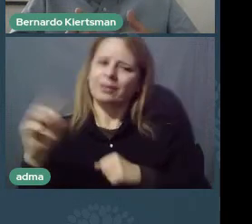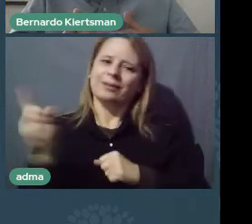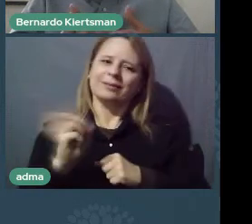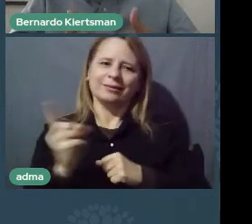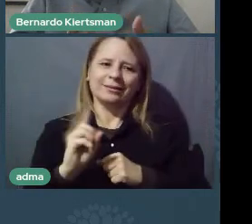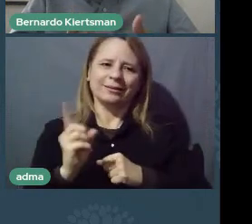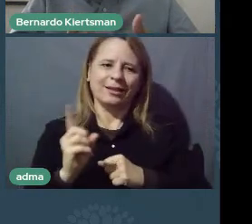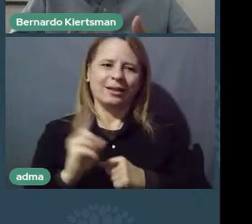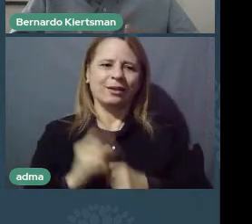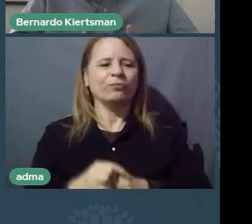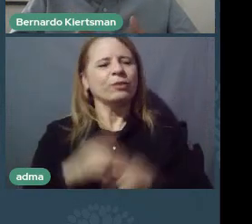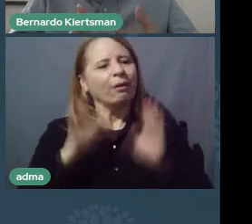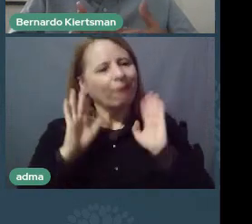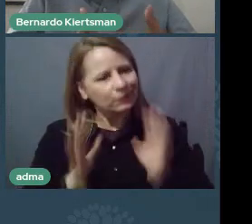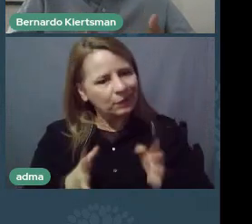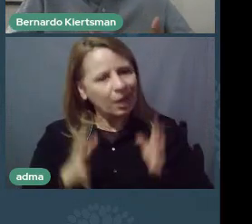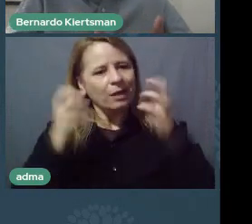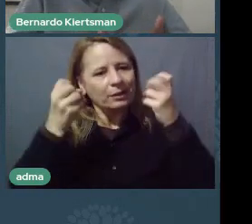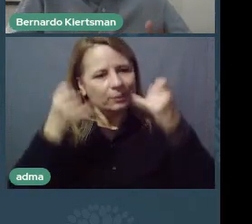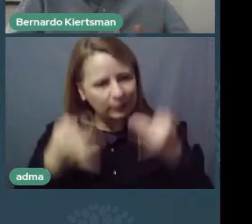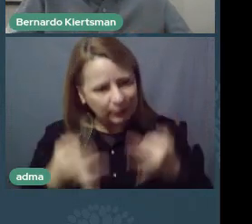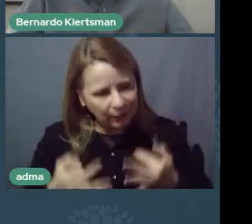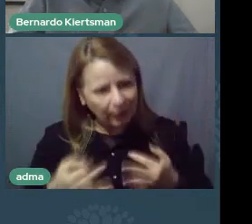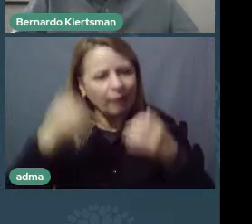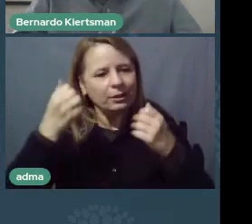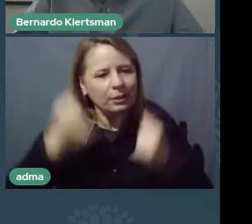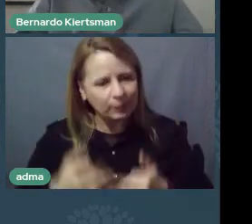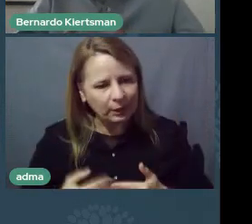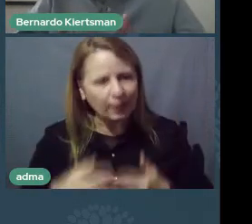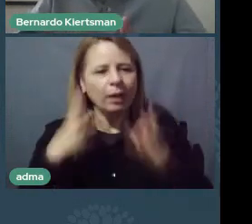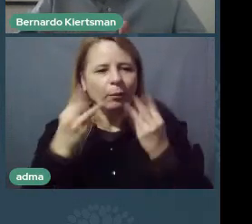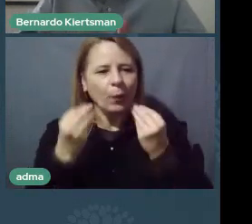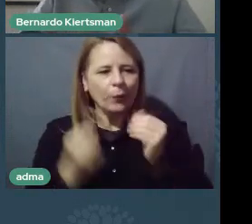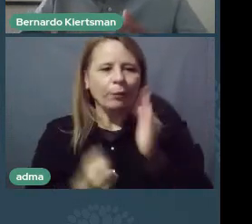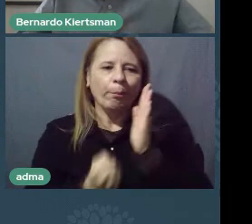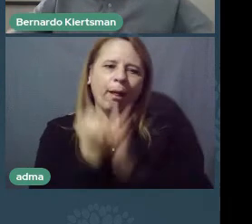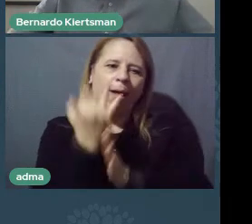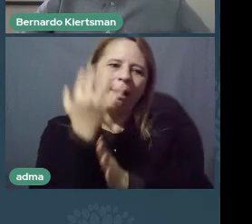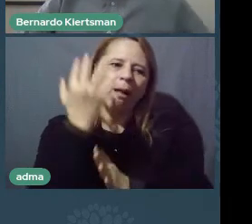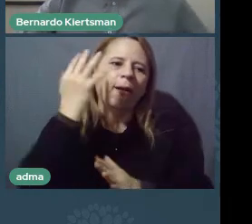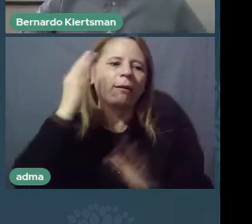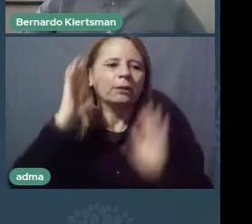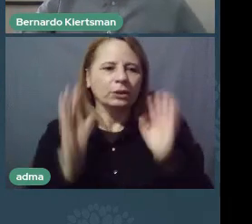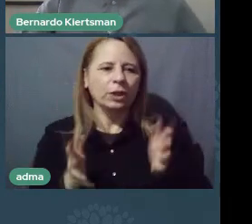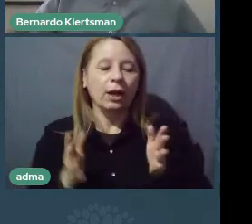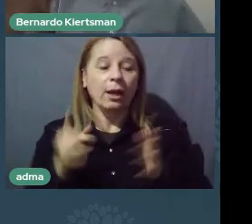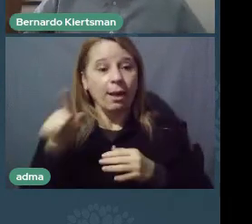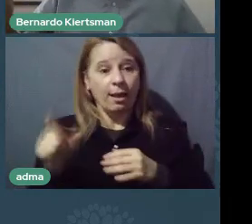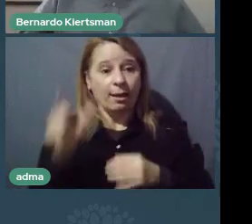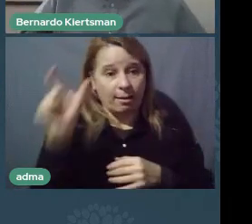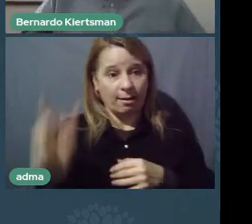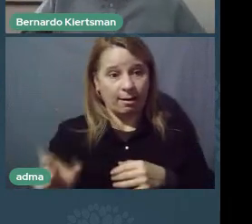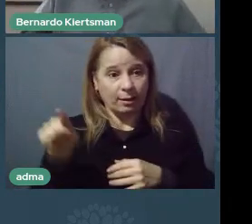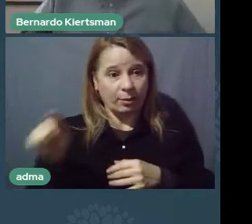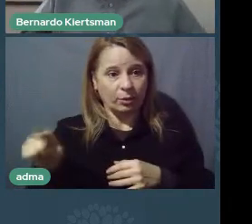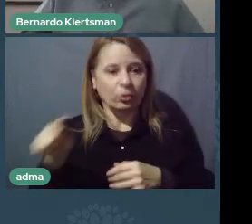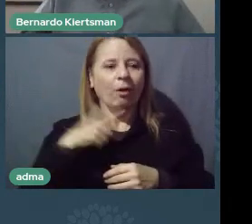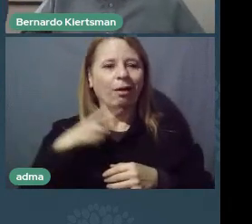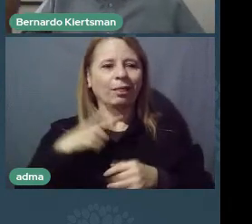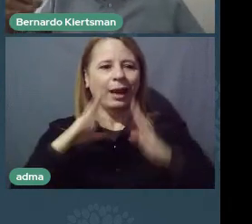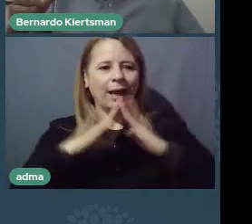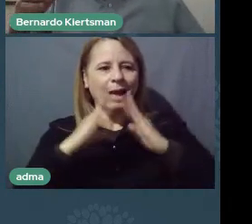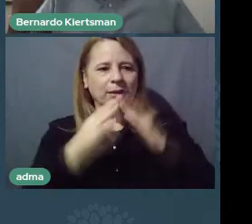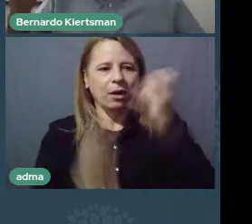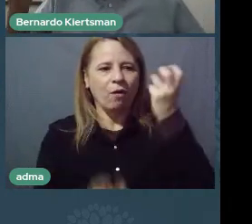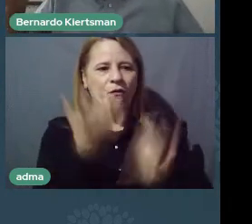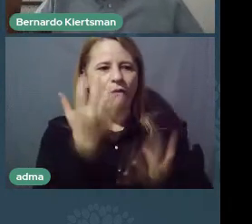falei isso milhares de vezes, eu vou falar mais uma vez agora. Isso equivale àquele indivíduo que tem uma casa pegando fogo,